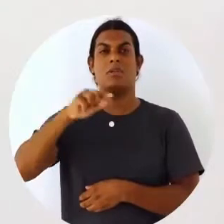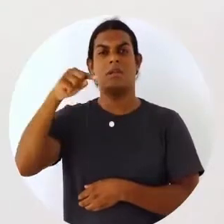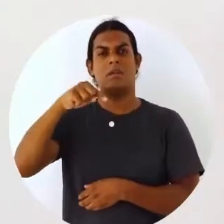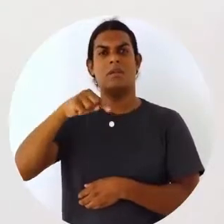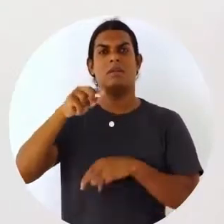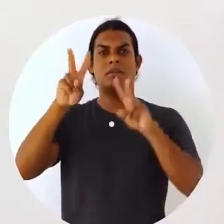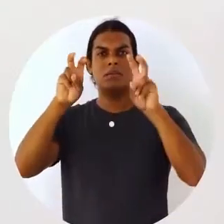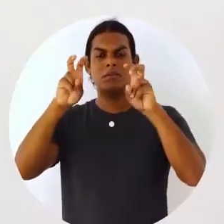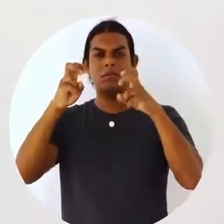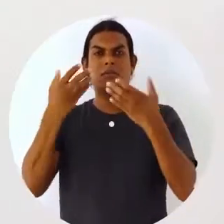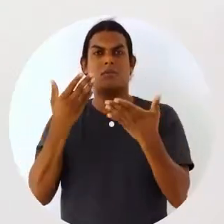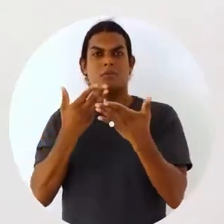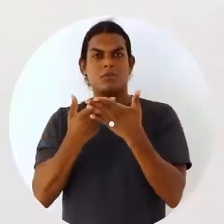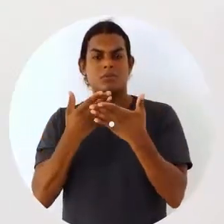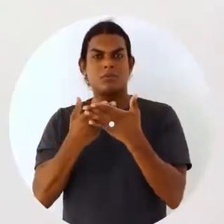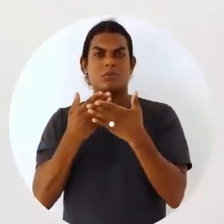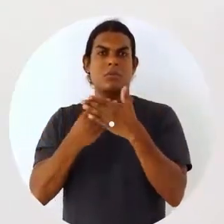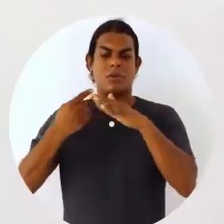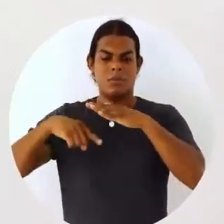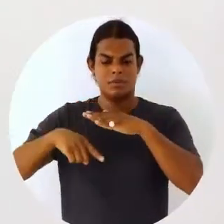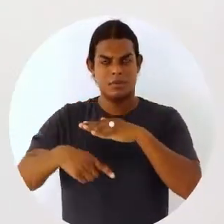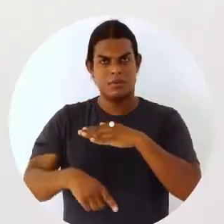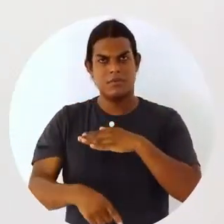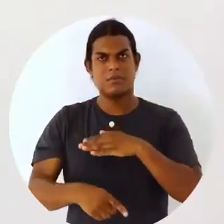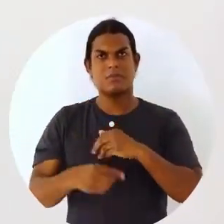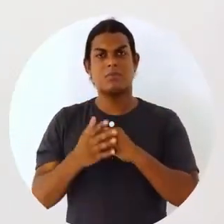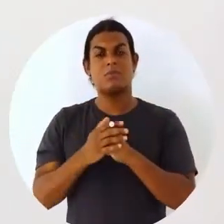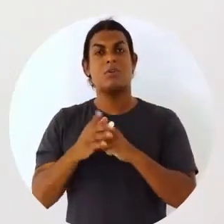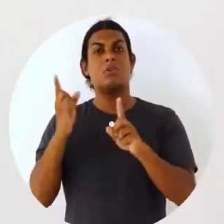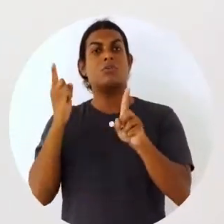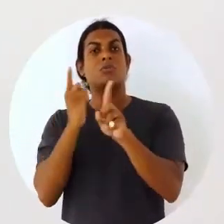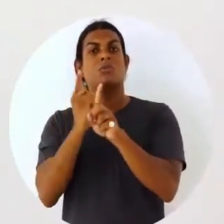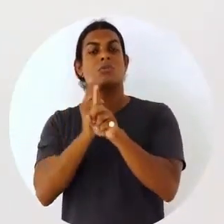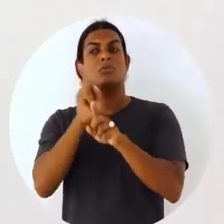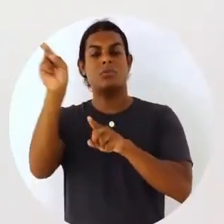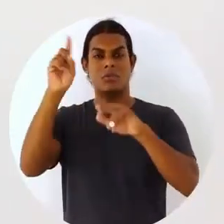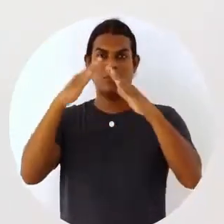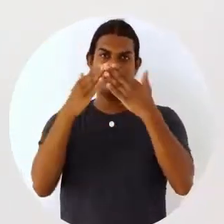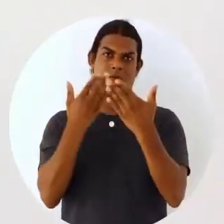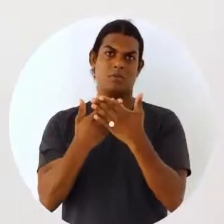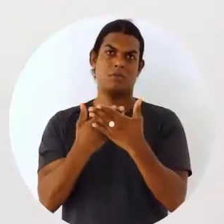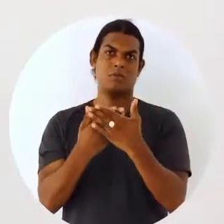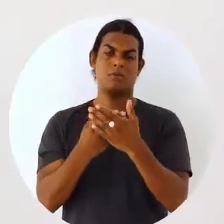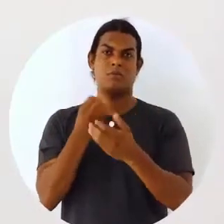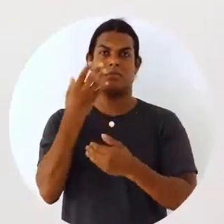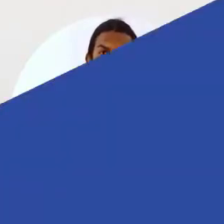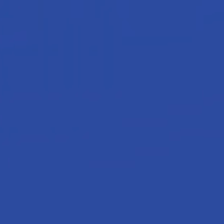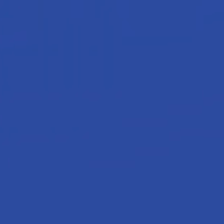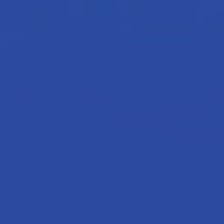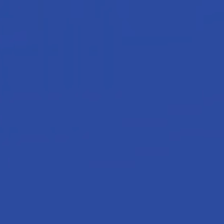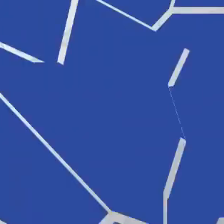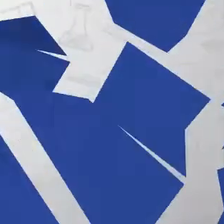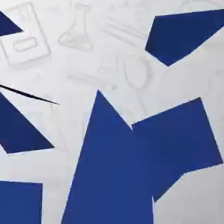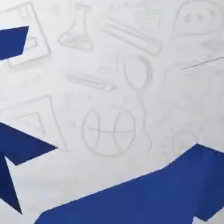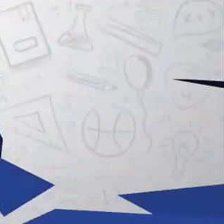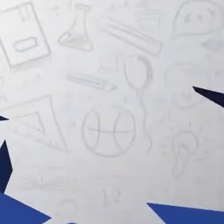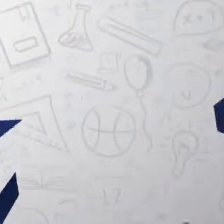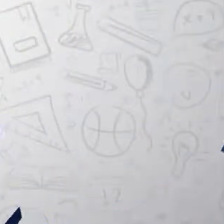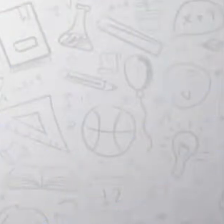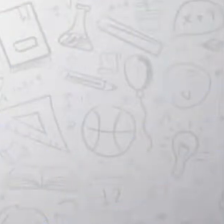mais claramente agora no encontro presencial que vamos realizar nesse momento. Bom estudo!